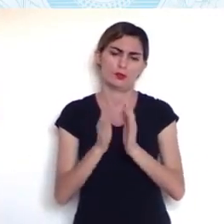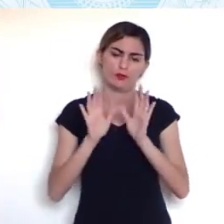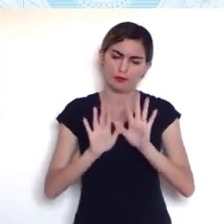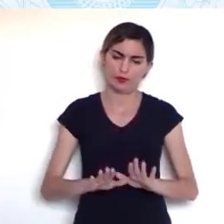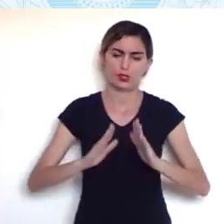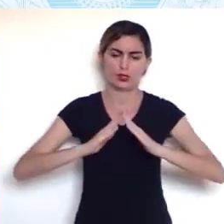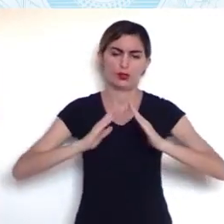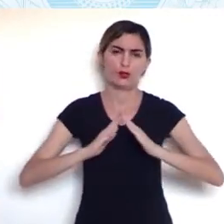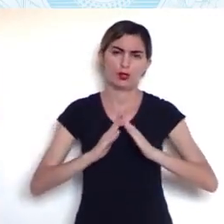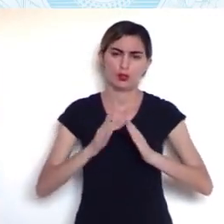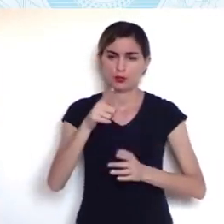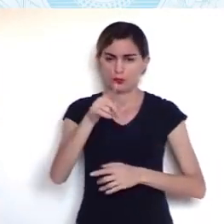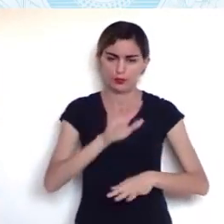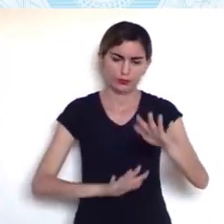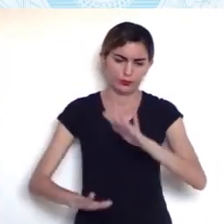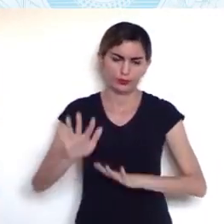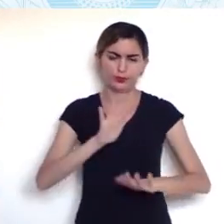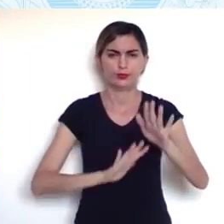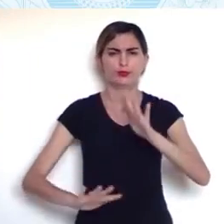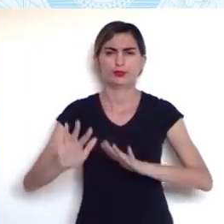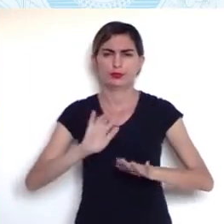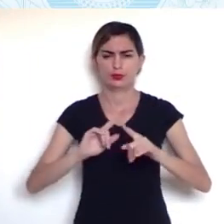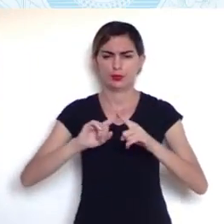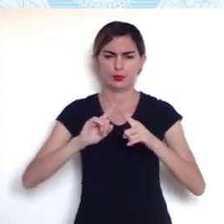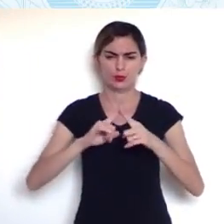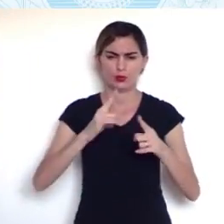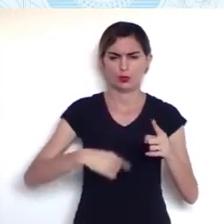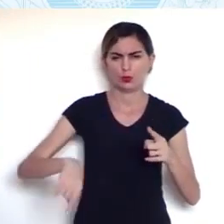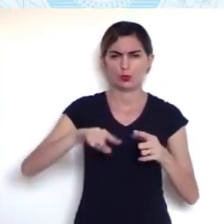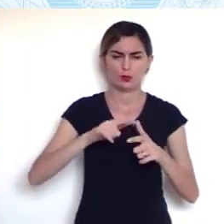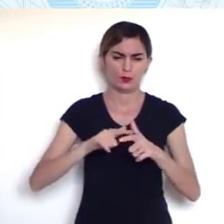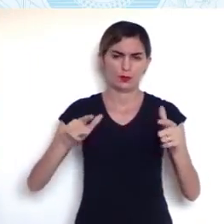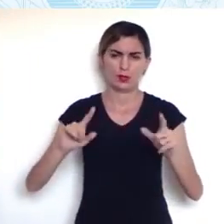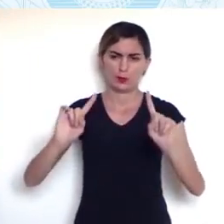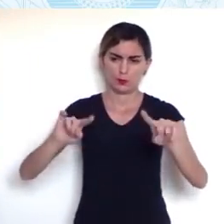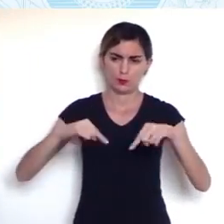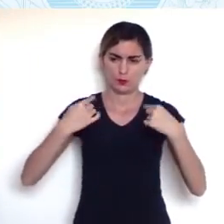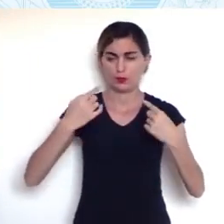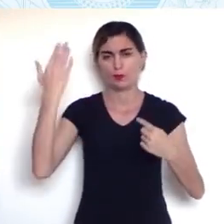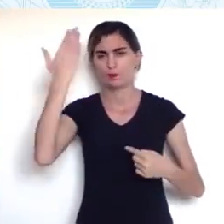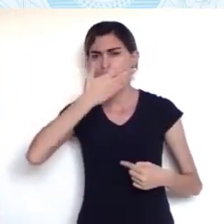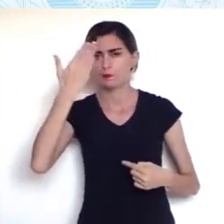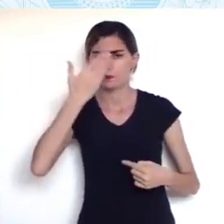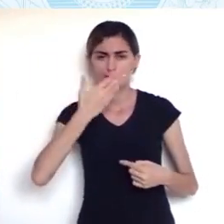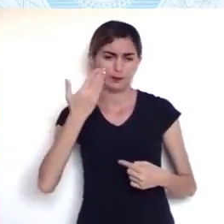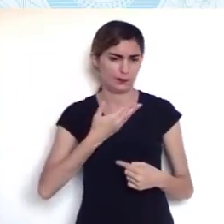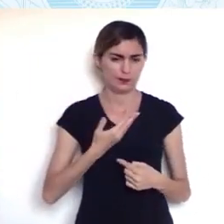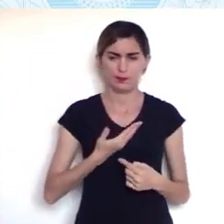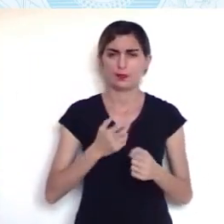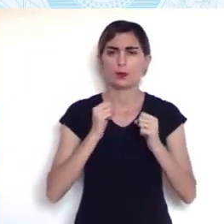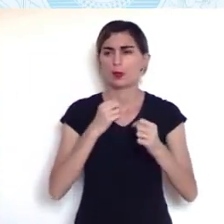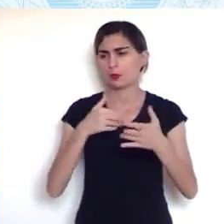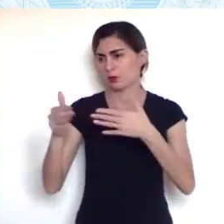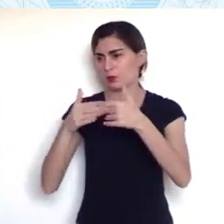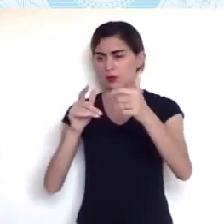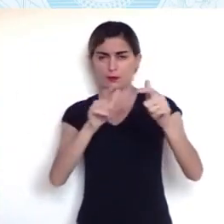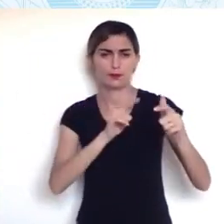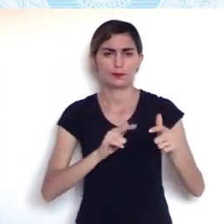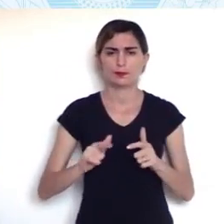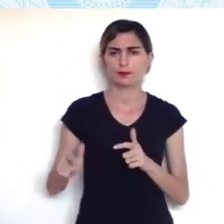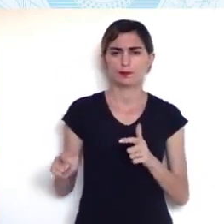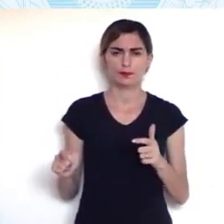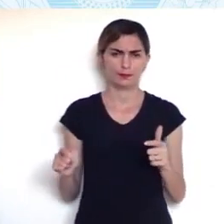cuidado, porque o nosso maior inimigo, ele é invisível, ele pode estar em qualquer lugar, em qualquer